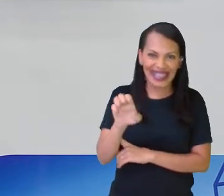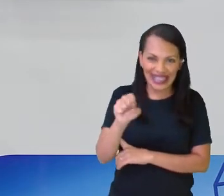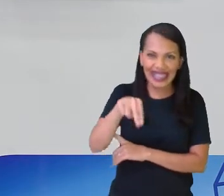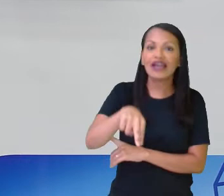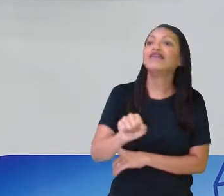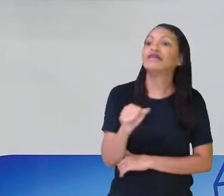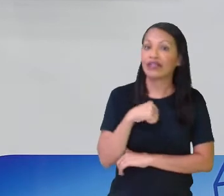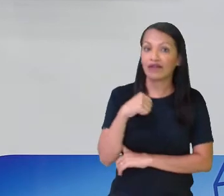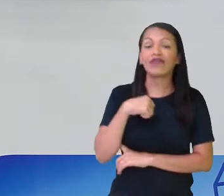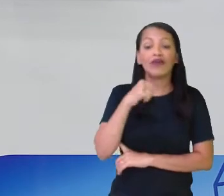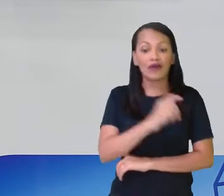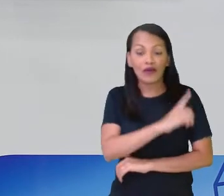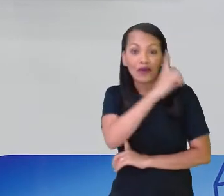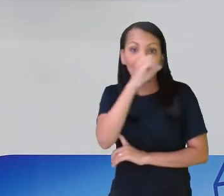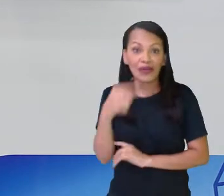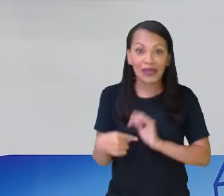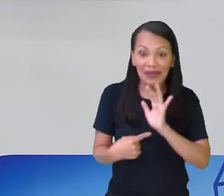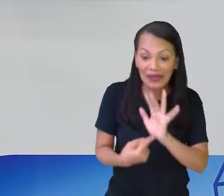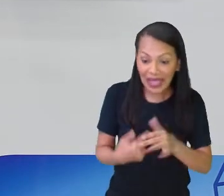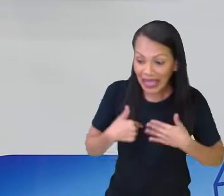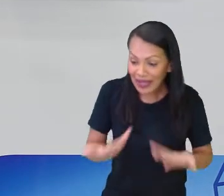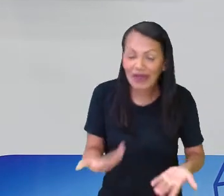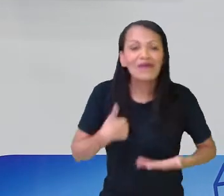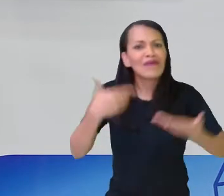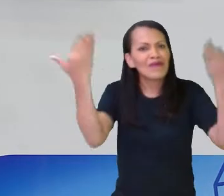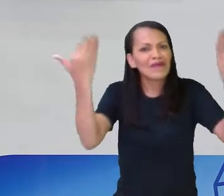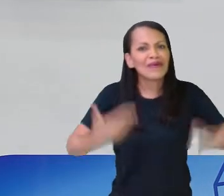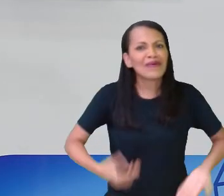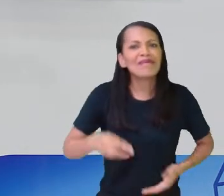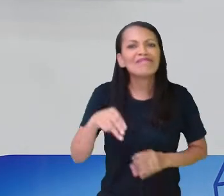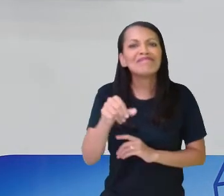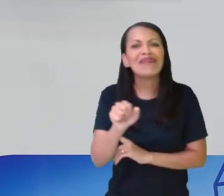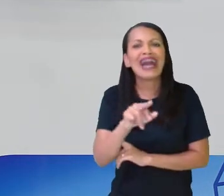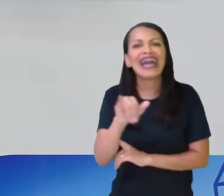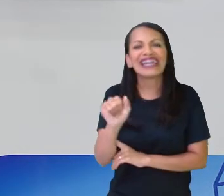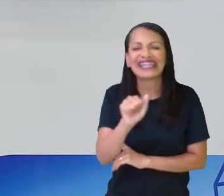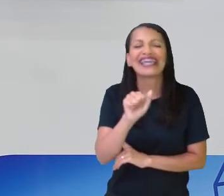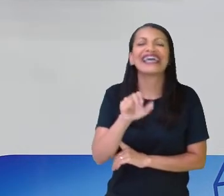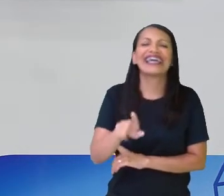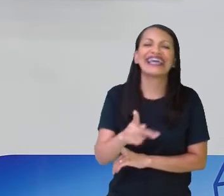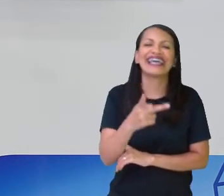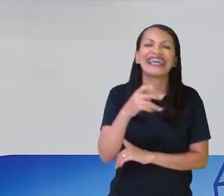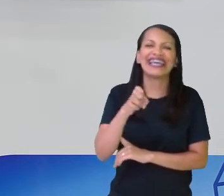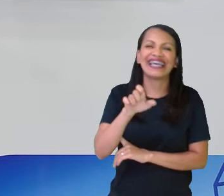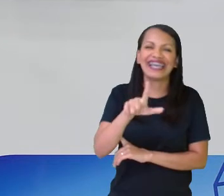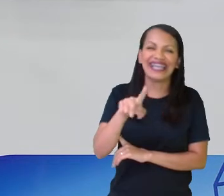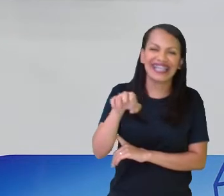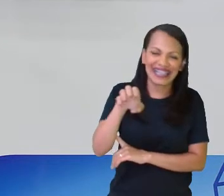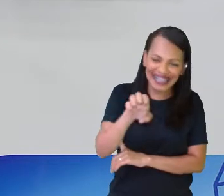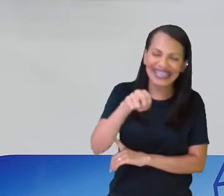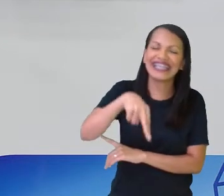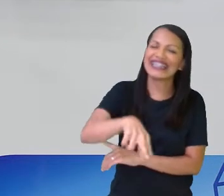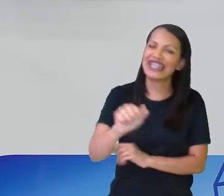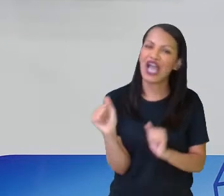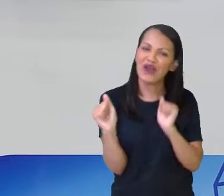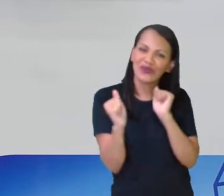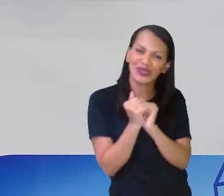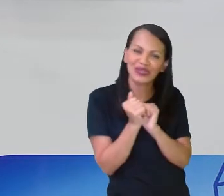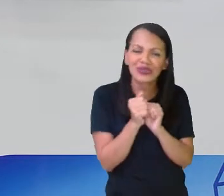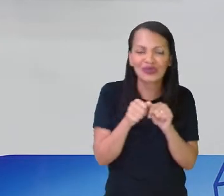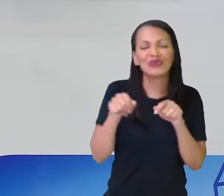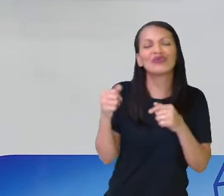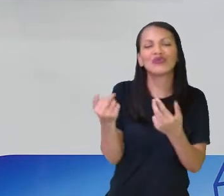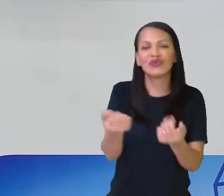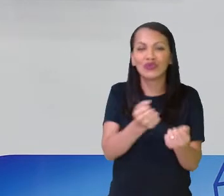até que eu fui me apresentar e me apresentei com Maria Helena, acredita? É para você ver como a gente está aqui, nós somos unidos, somos uma equipe assim, toda unida, todo